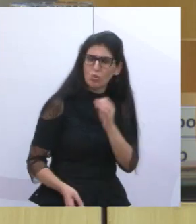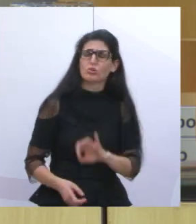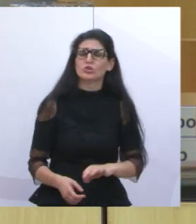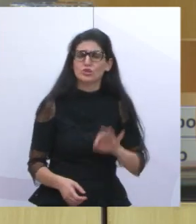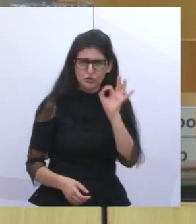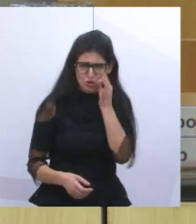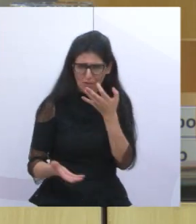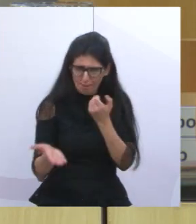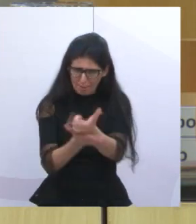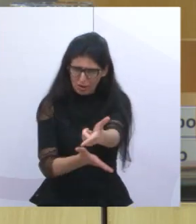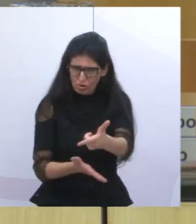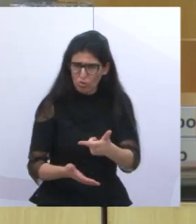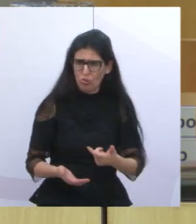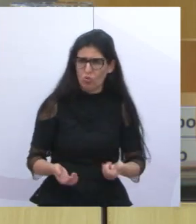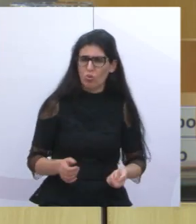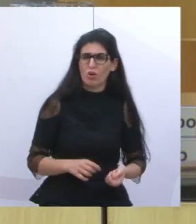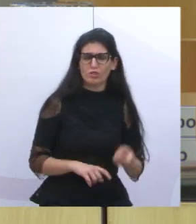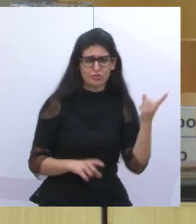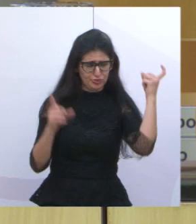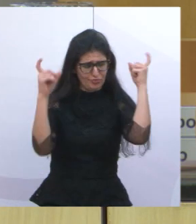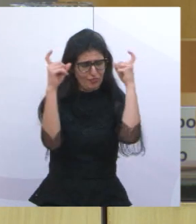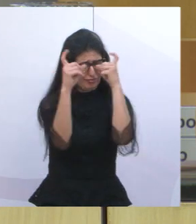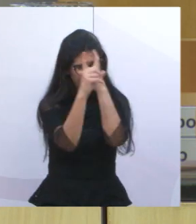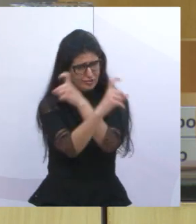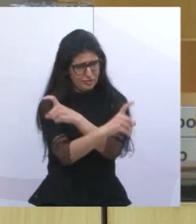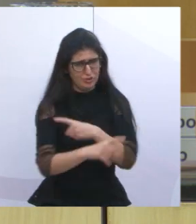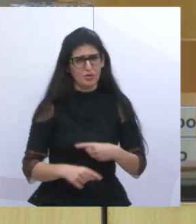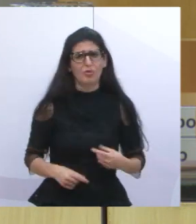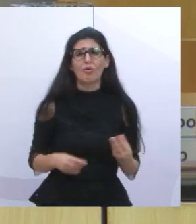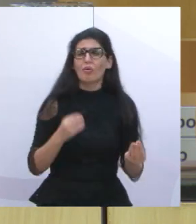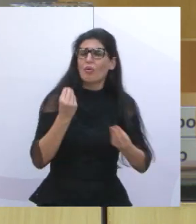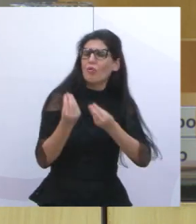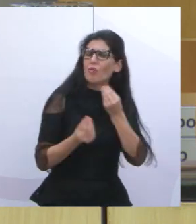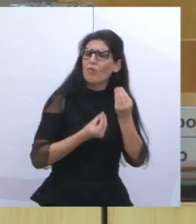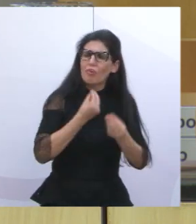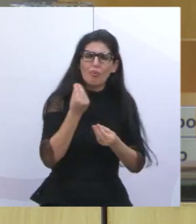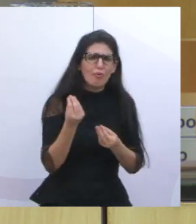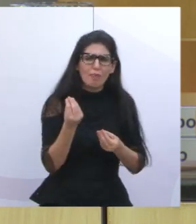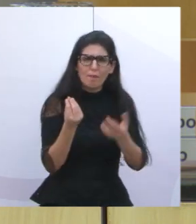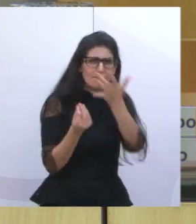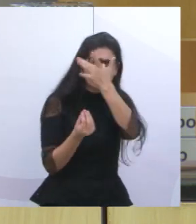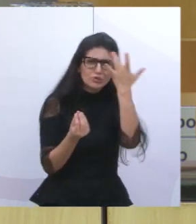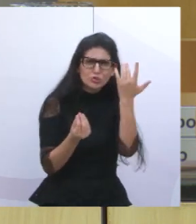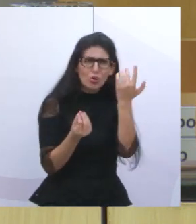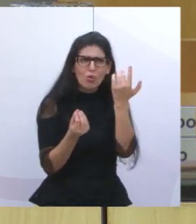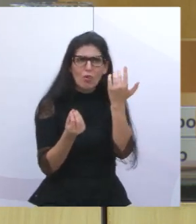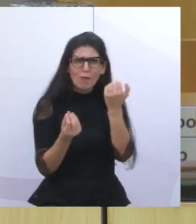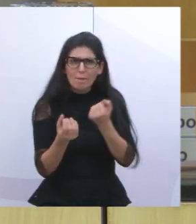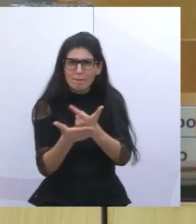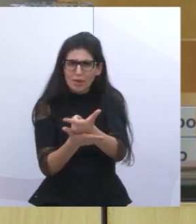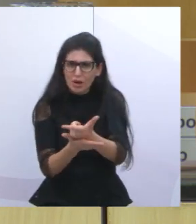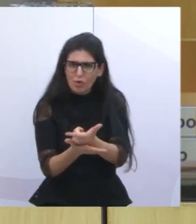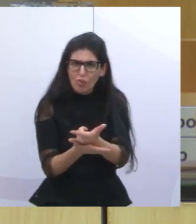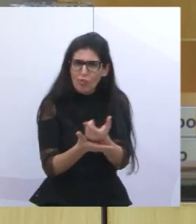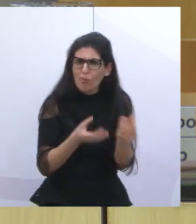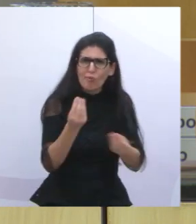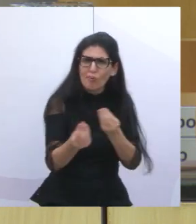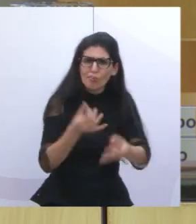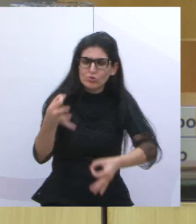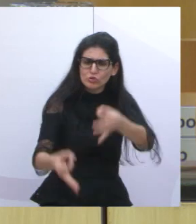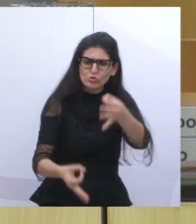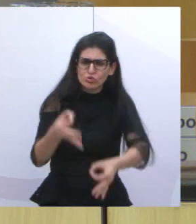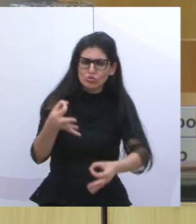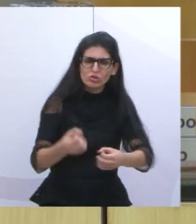é complicado, porque como que a gente vai conseguir, eu acho que, fazer uma devolução tão gigantesca